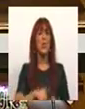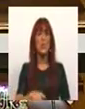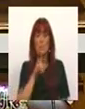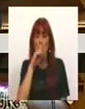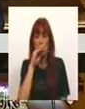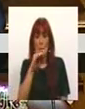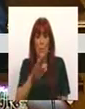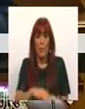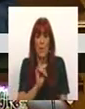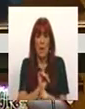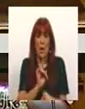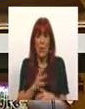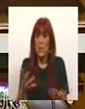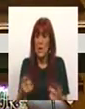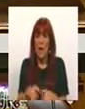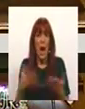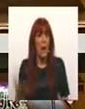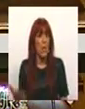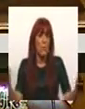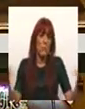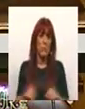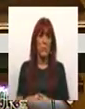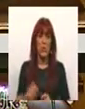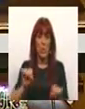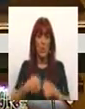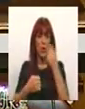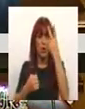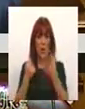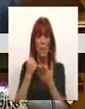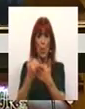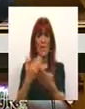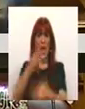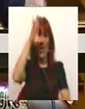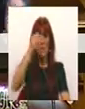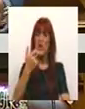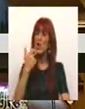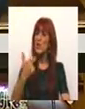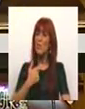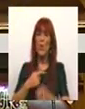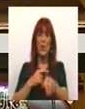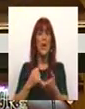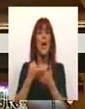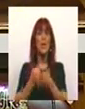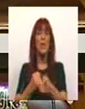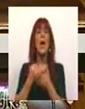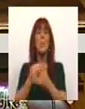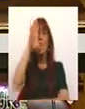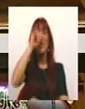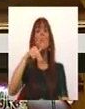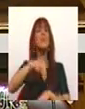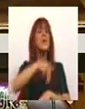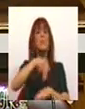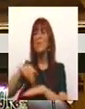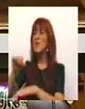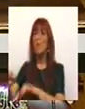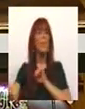silêncio relativamente a isto. E, portanto, resta agora os dois partidos que apoiam o Governo e que suportam este Governo dizer qual é que é a vossa posição.